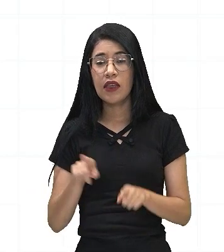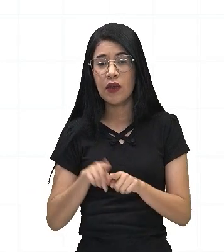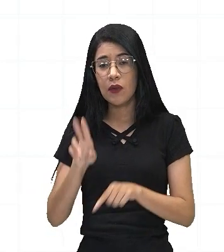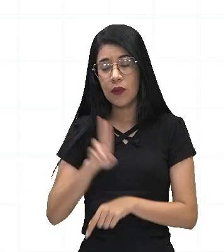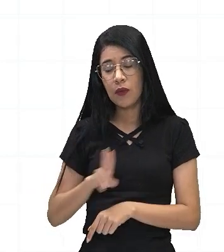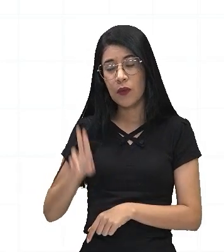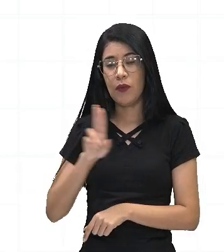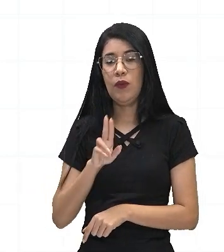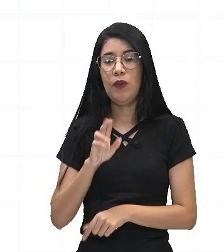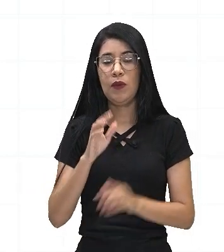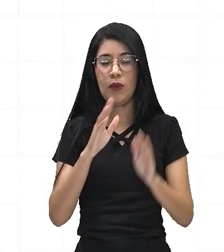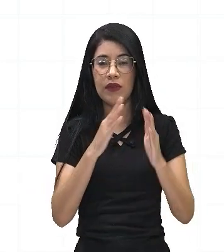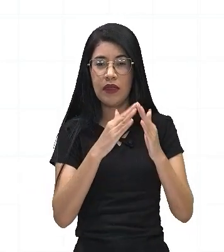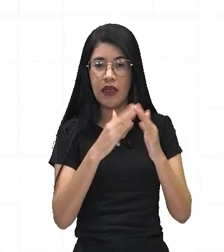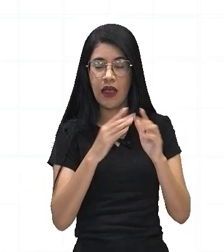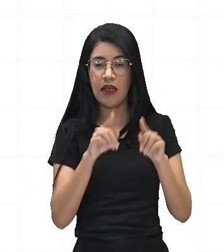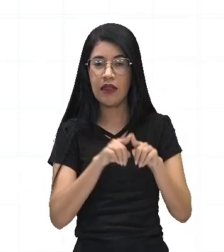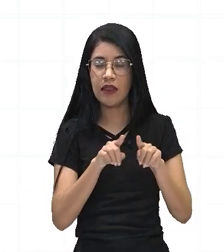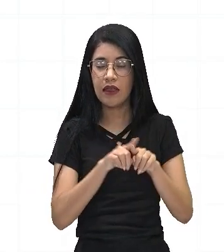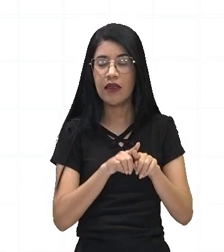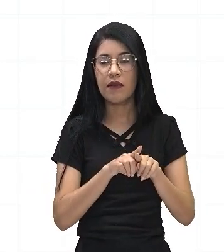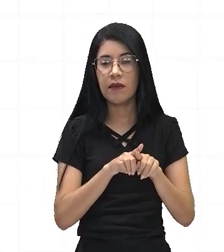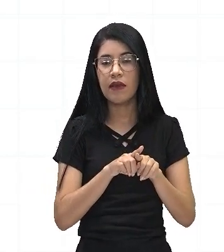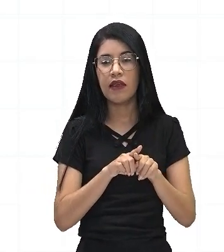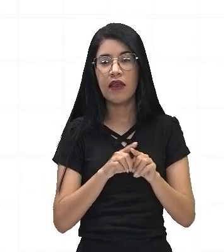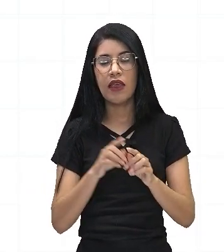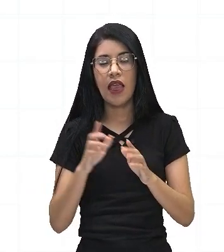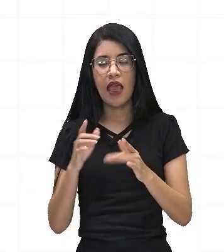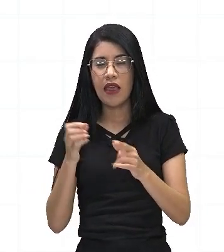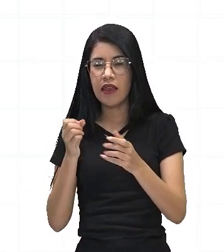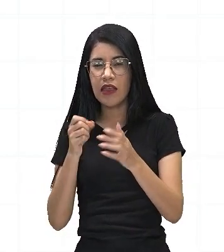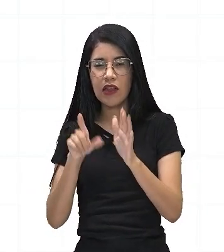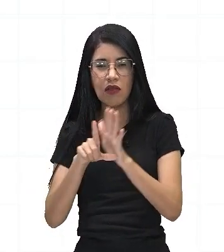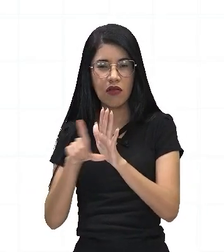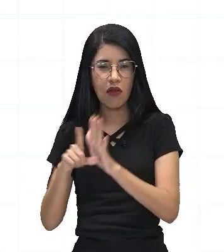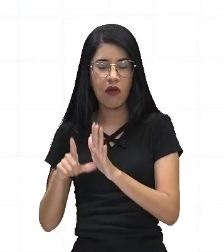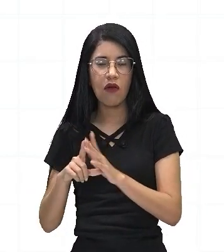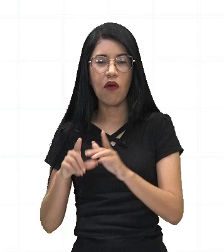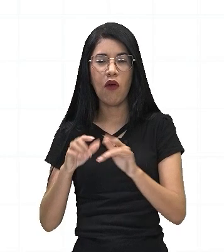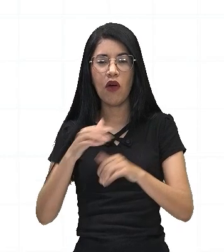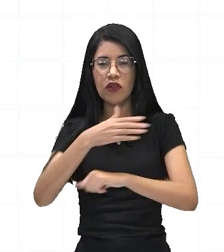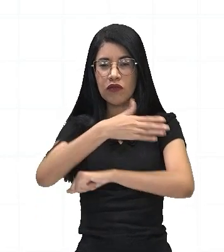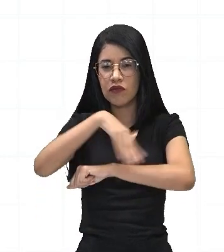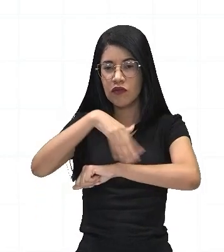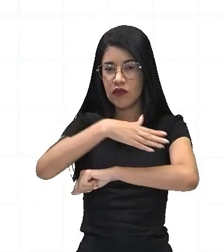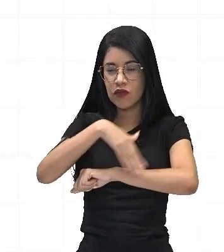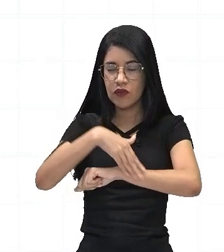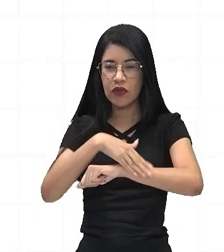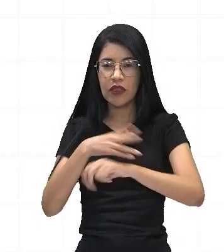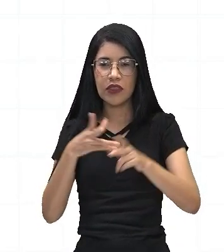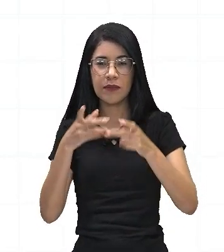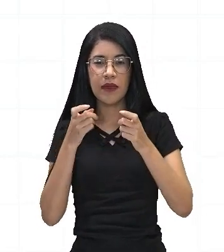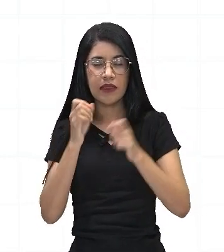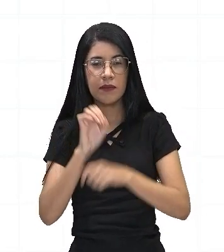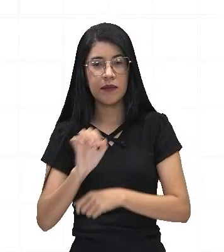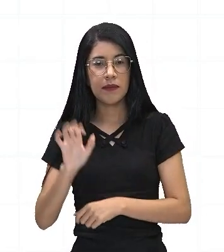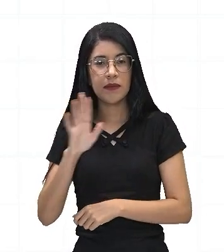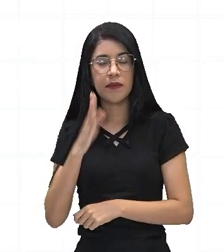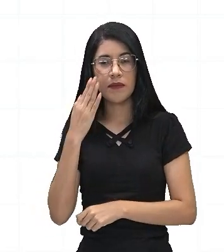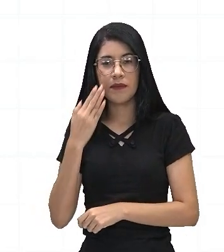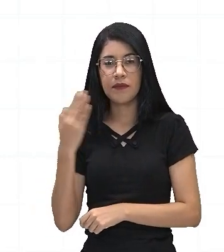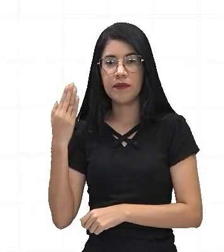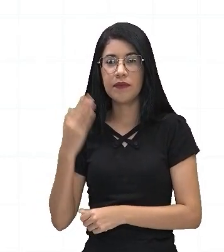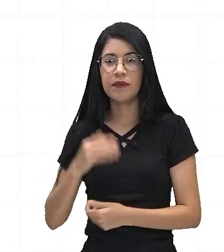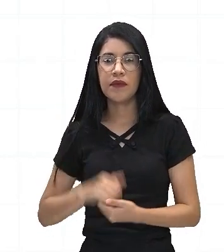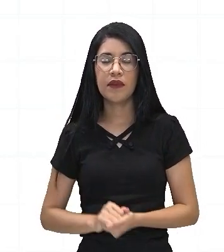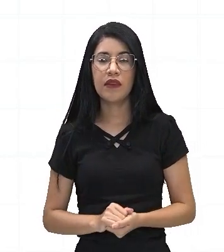para o abastecimento de residências, estabelecimentos comerciais e ruas, como a gente pode observar aí na imagem, né? Se nós temos ali